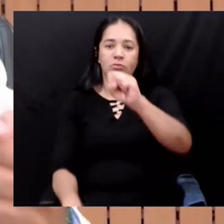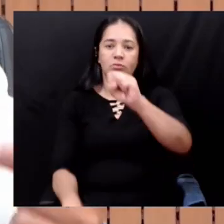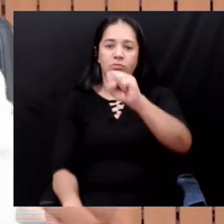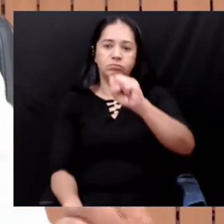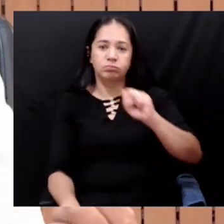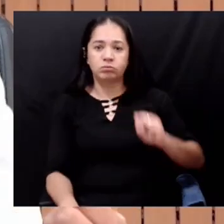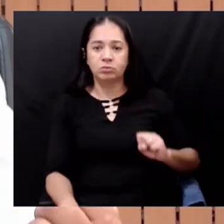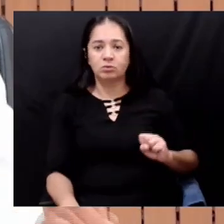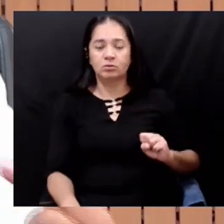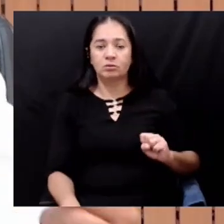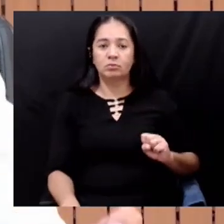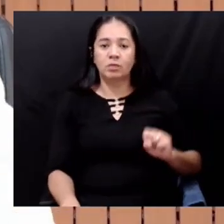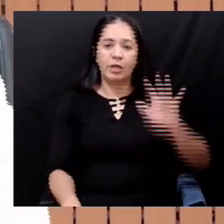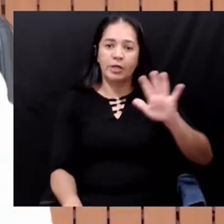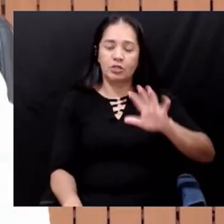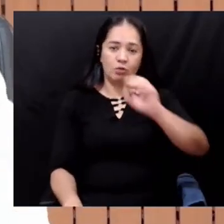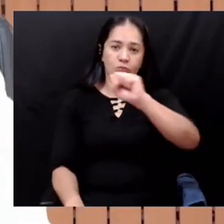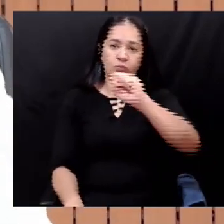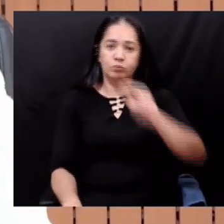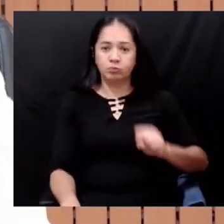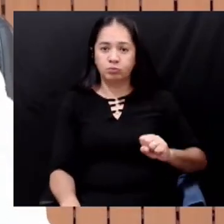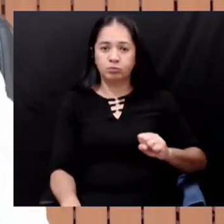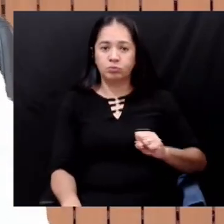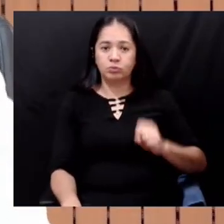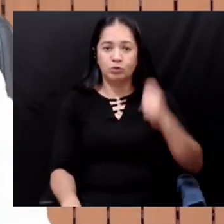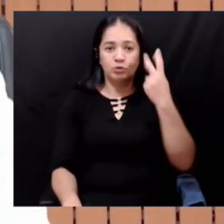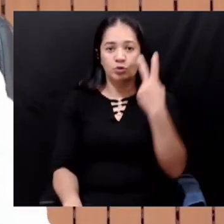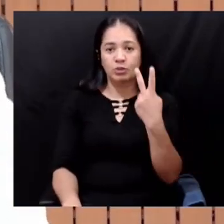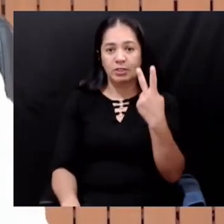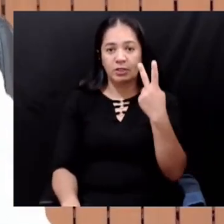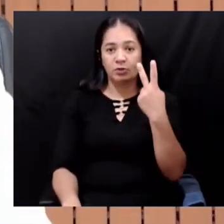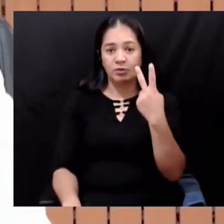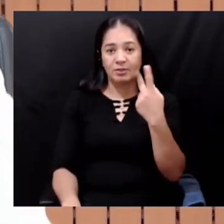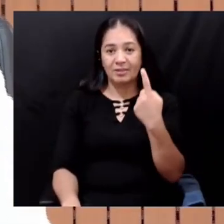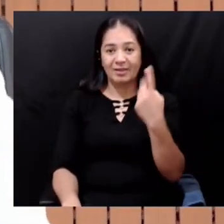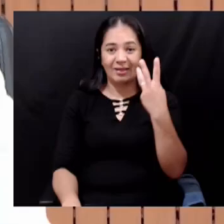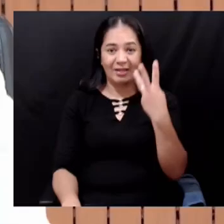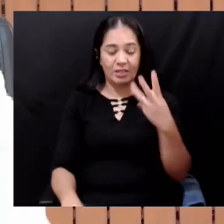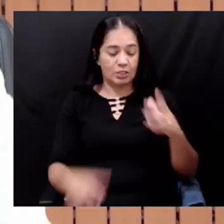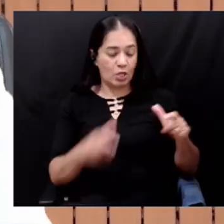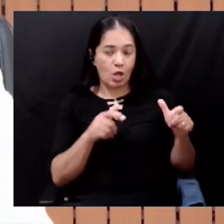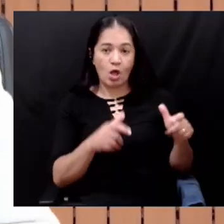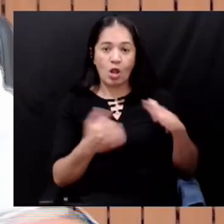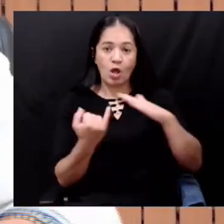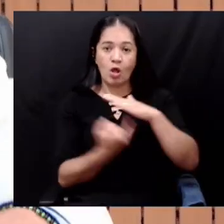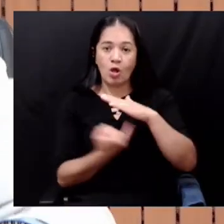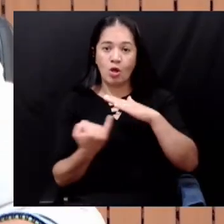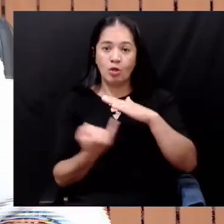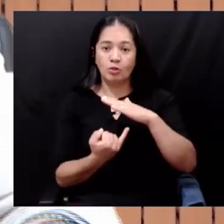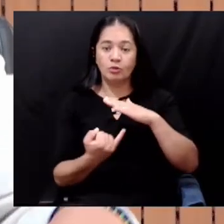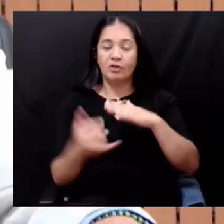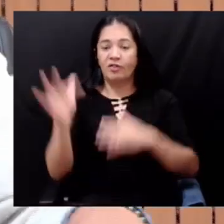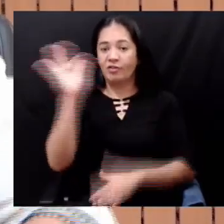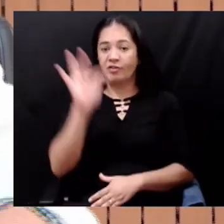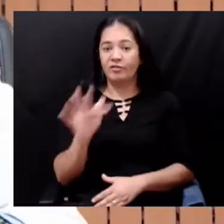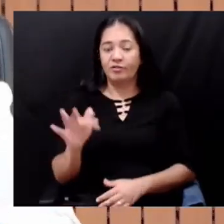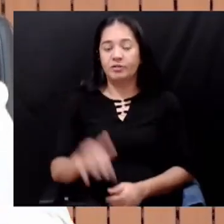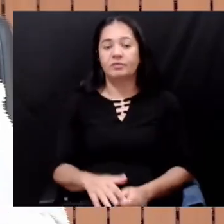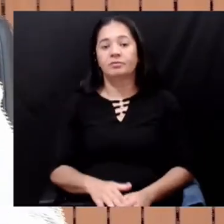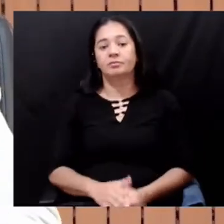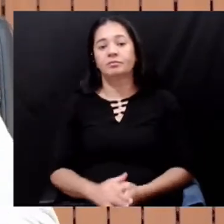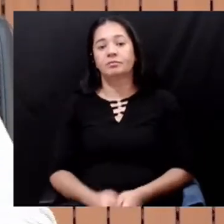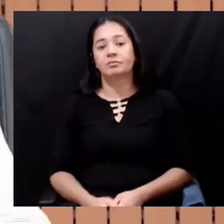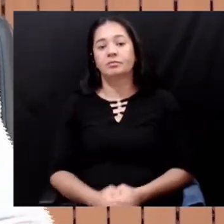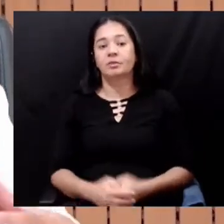tem 213 campos de institutos federais, nós tivemos que criar mais de uma